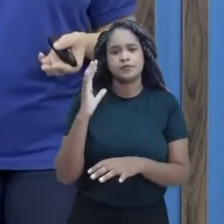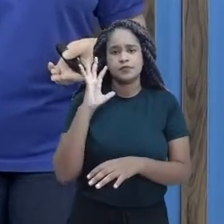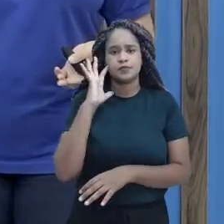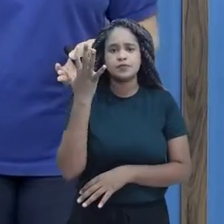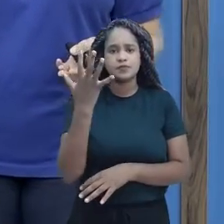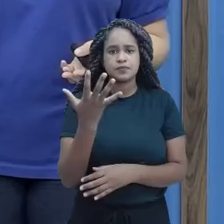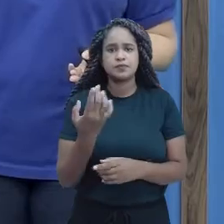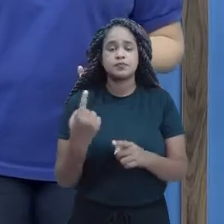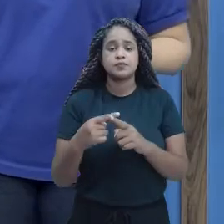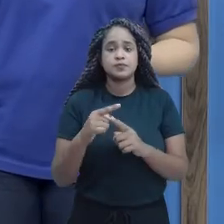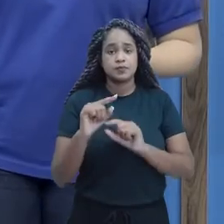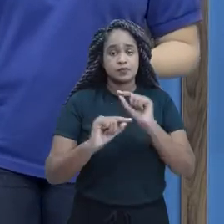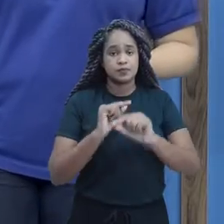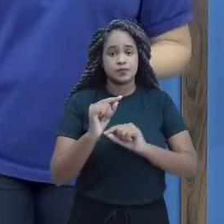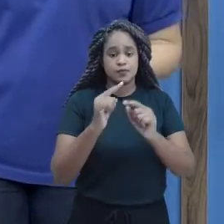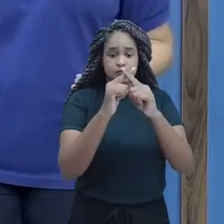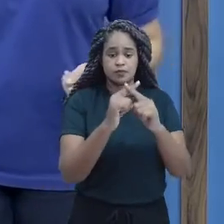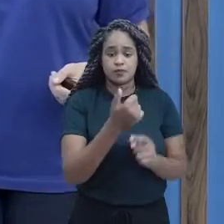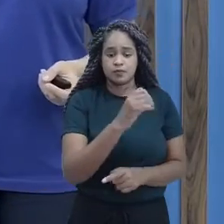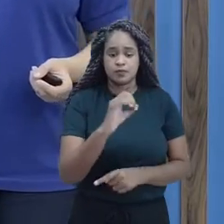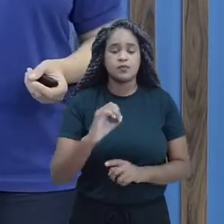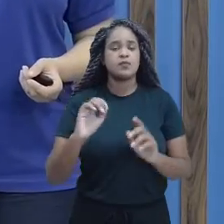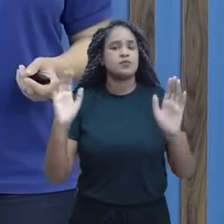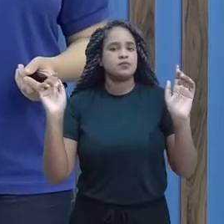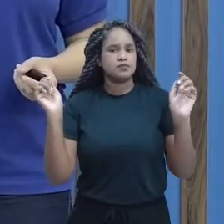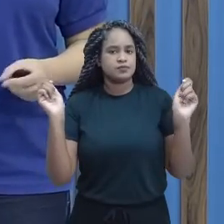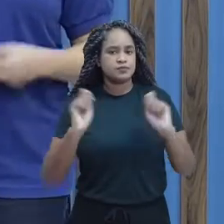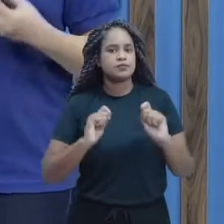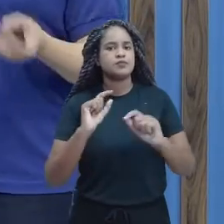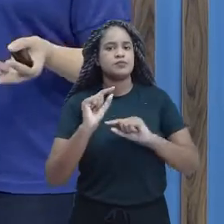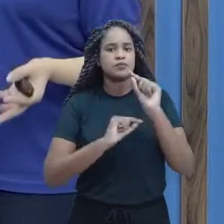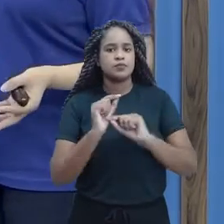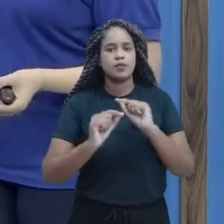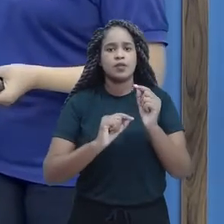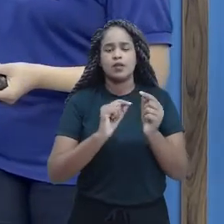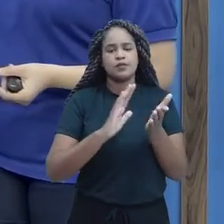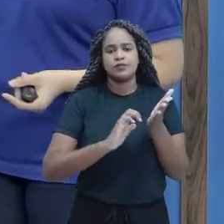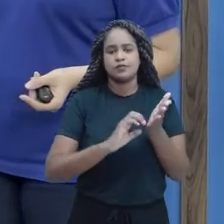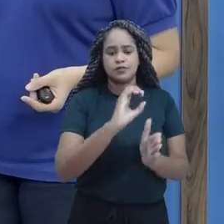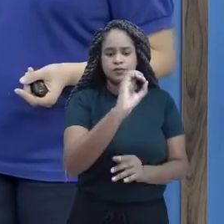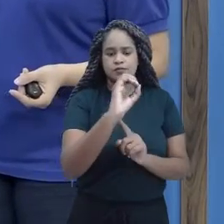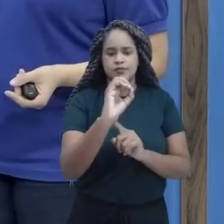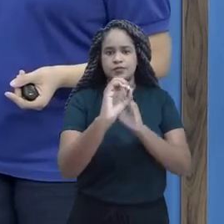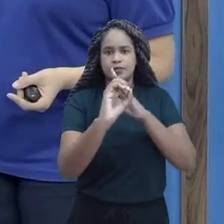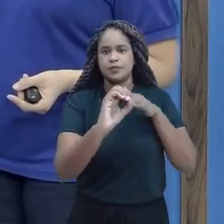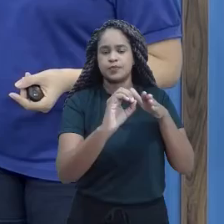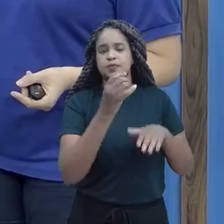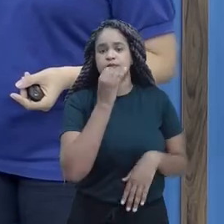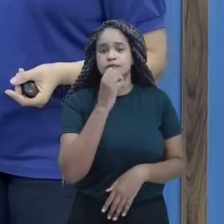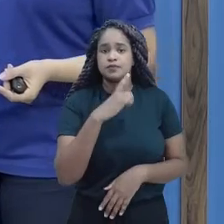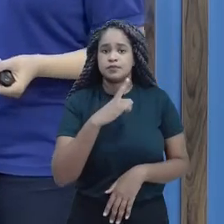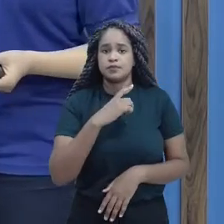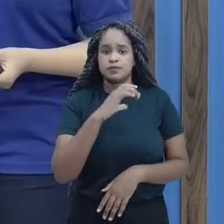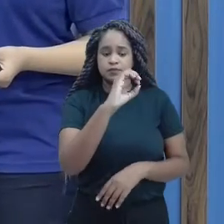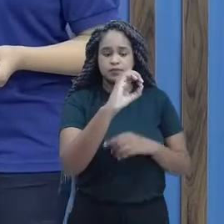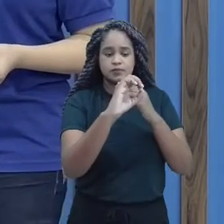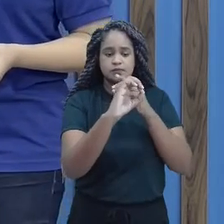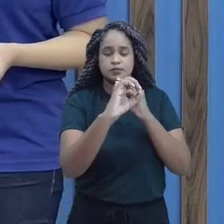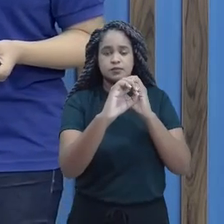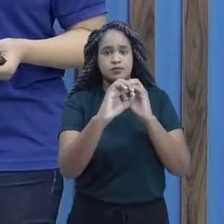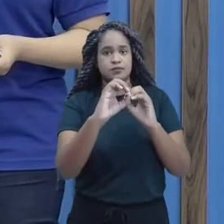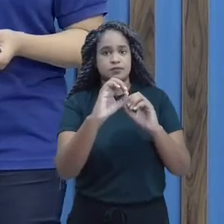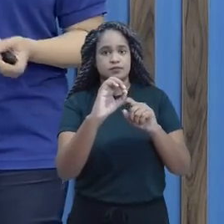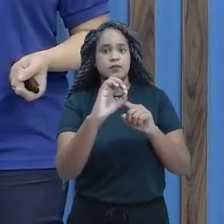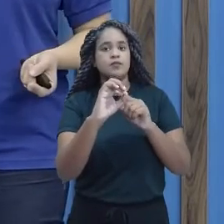com esse 100 aí já ajuda você a eliminar as casas decimais. Ou até mesmo, eu tenho 2 zeros, eu elimino uma